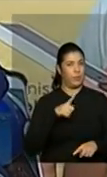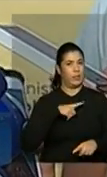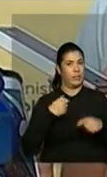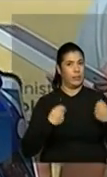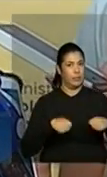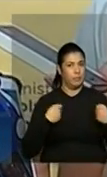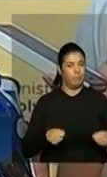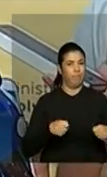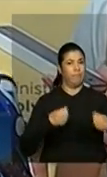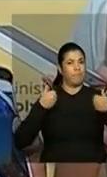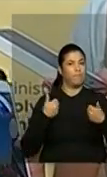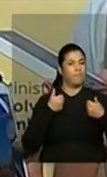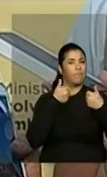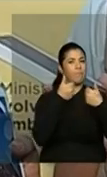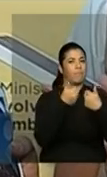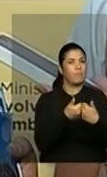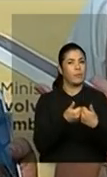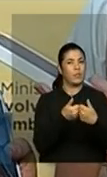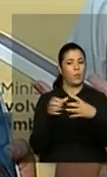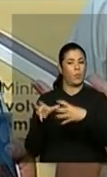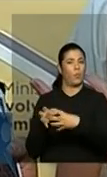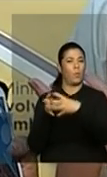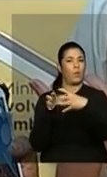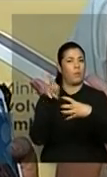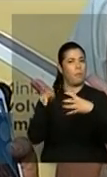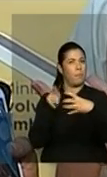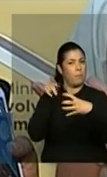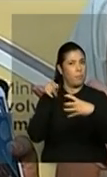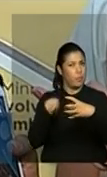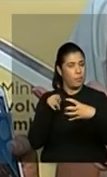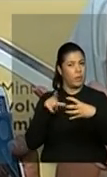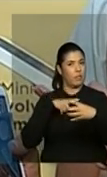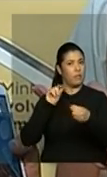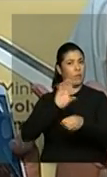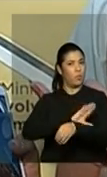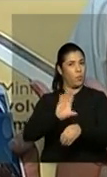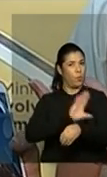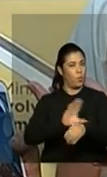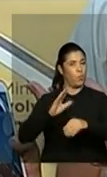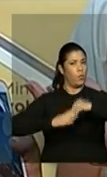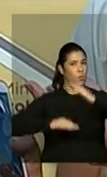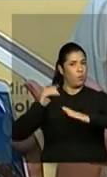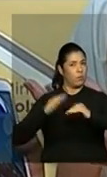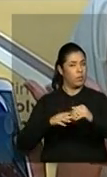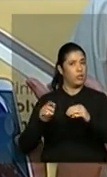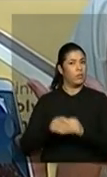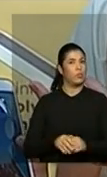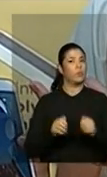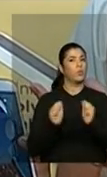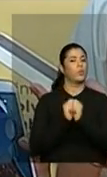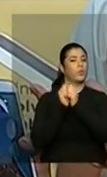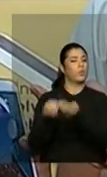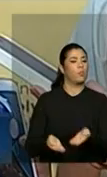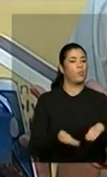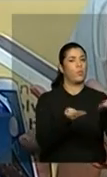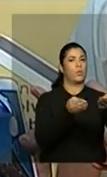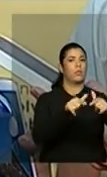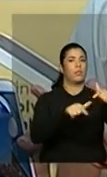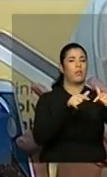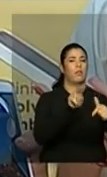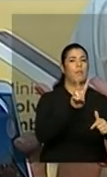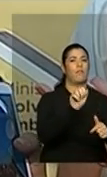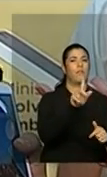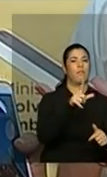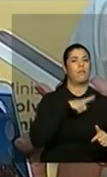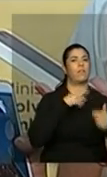aproximar cada vez mais essa população que tem feito curso de qualificação profissional com as vagas de emprego que têm sido abertas